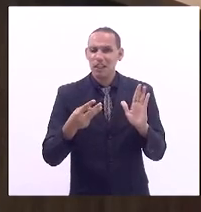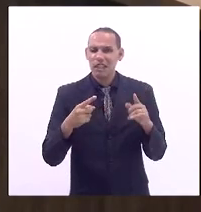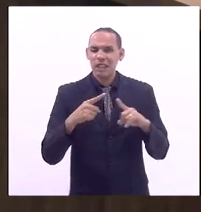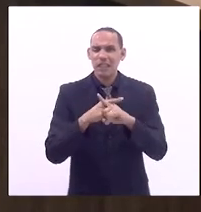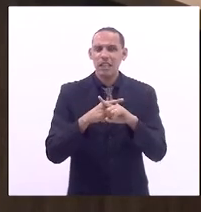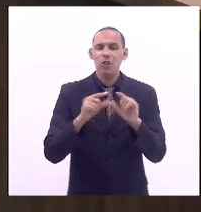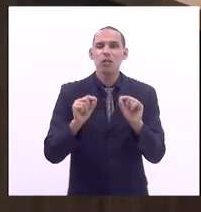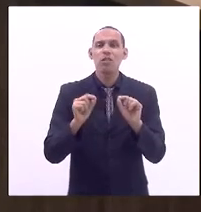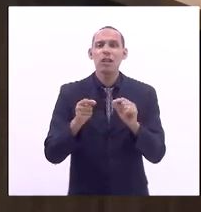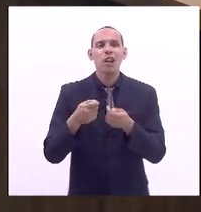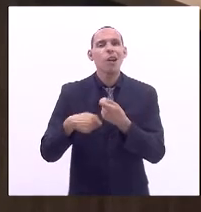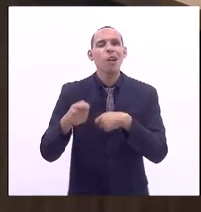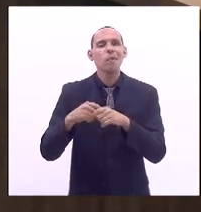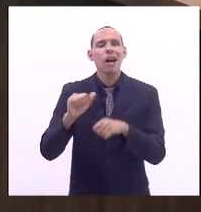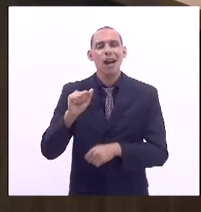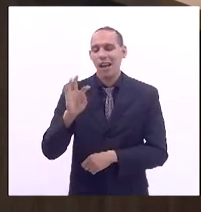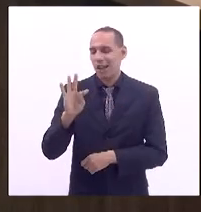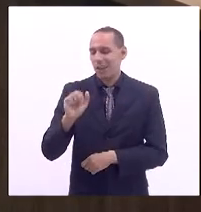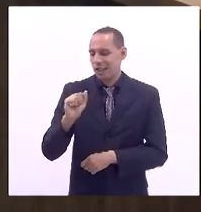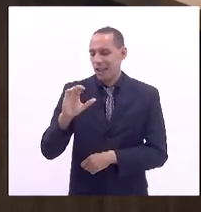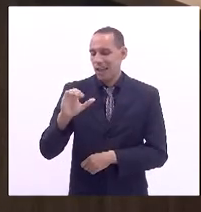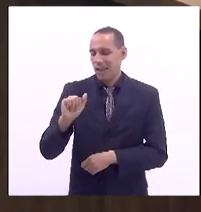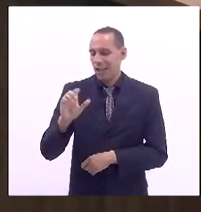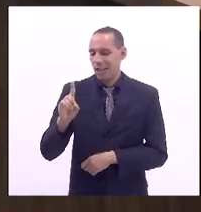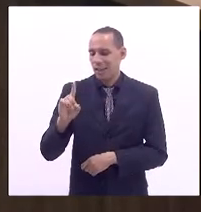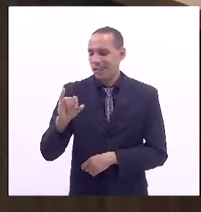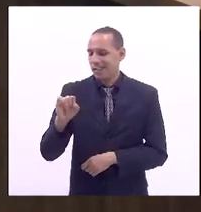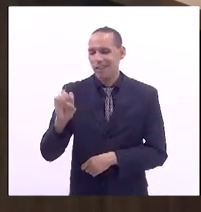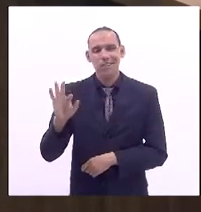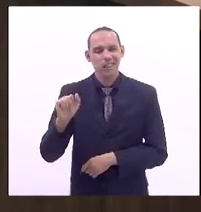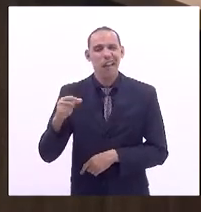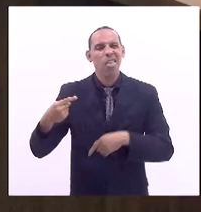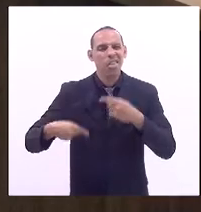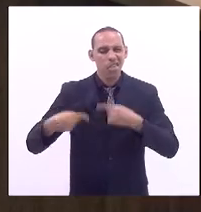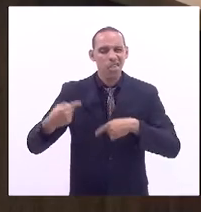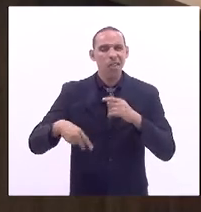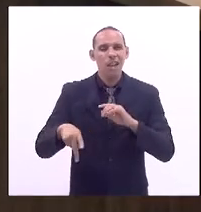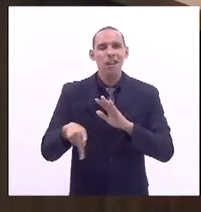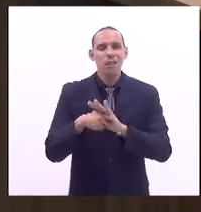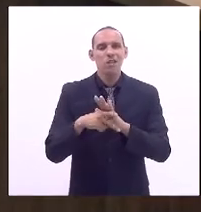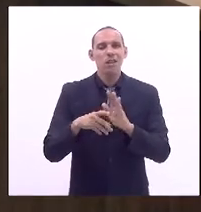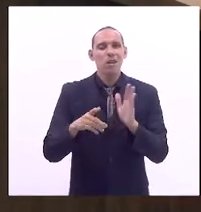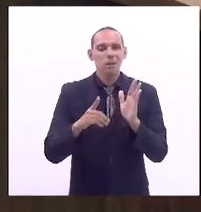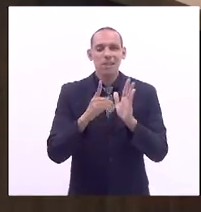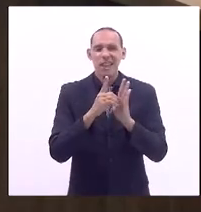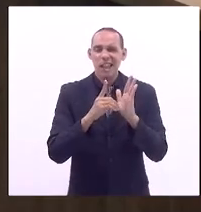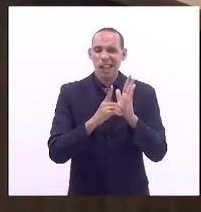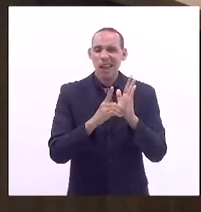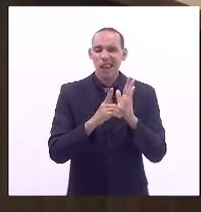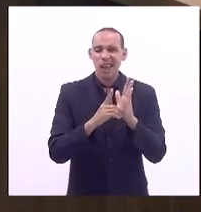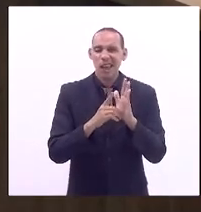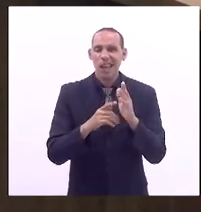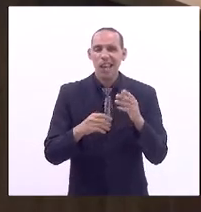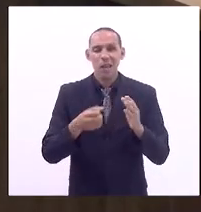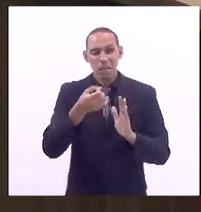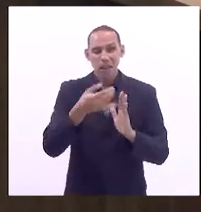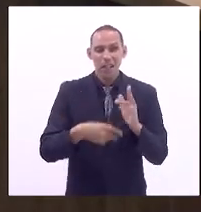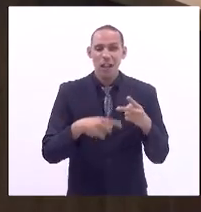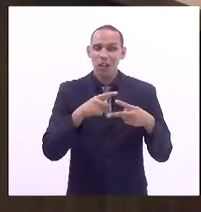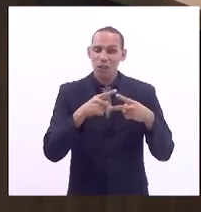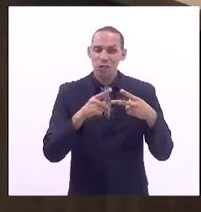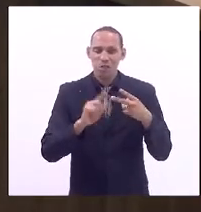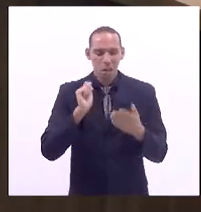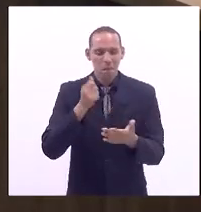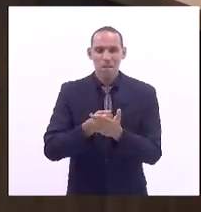contradição do Comércio atacadista que é aquela polêmica do Decreto que teve aquele duas matérias pagas